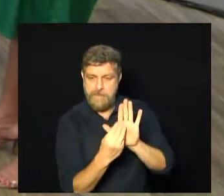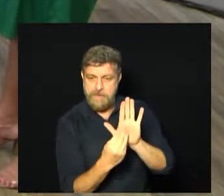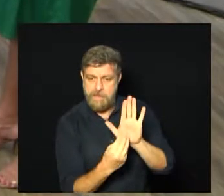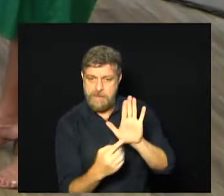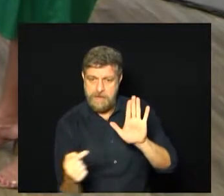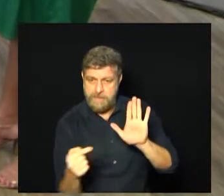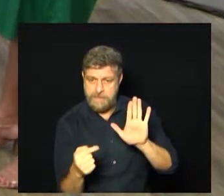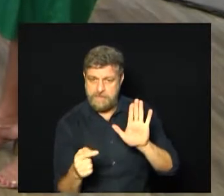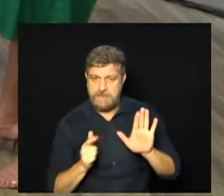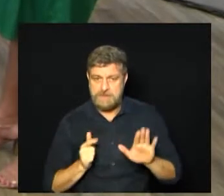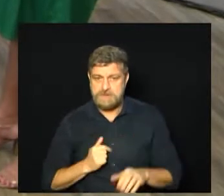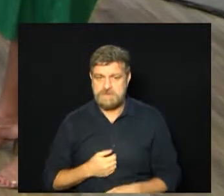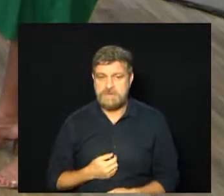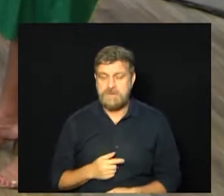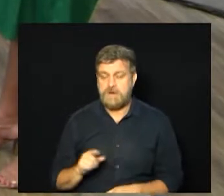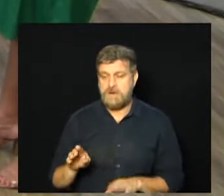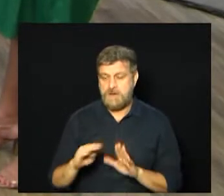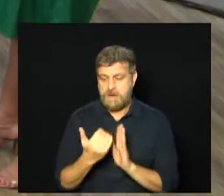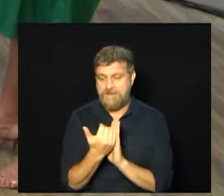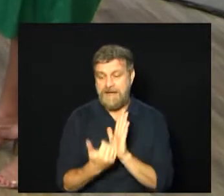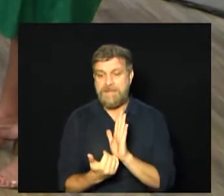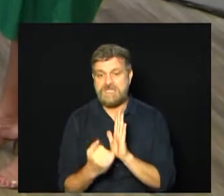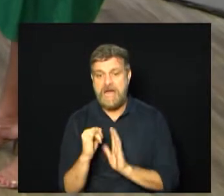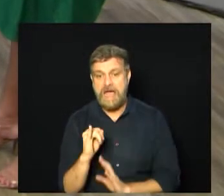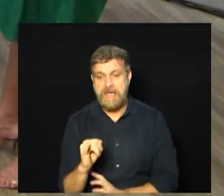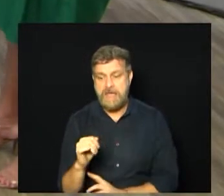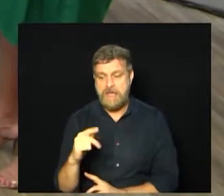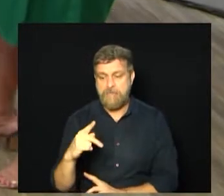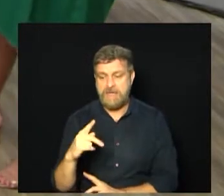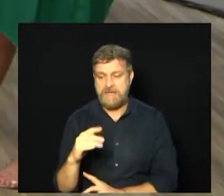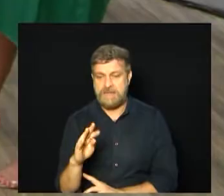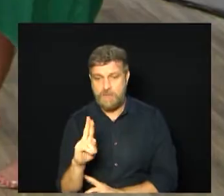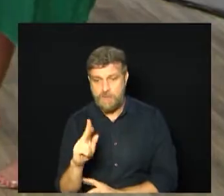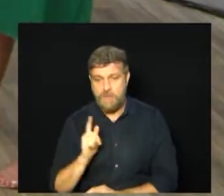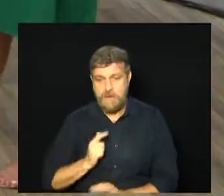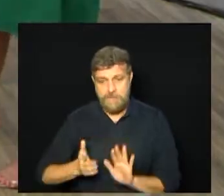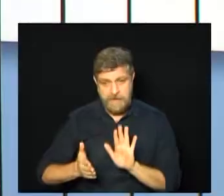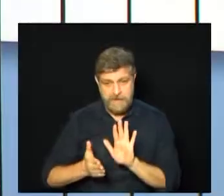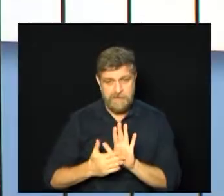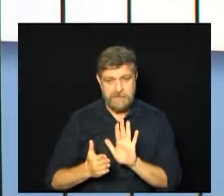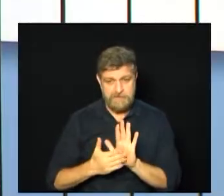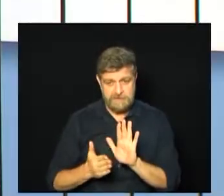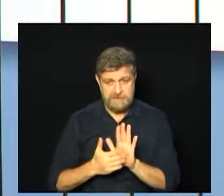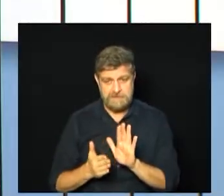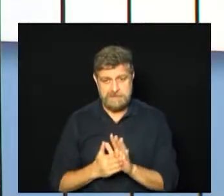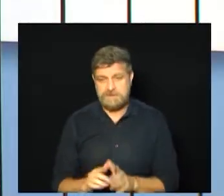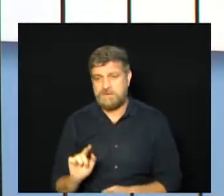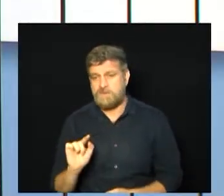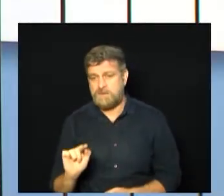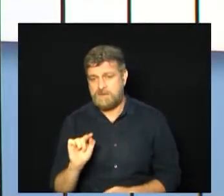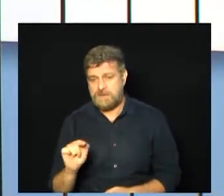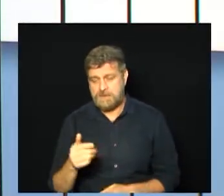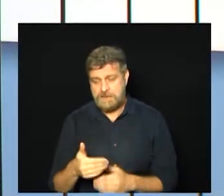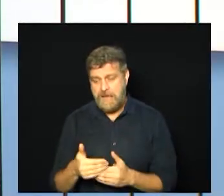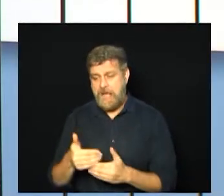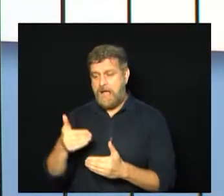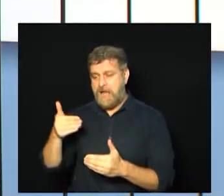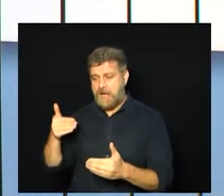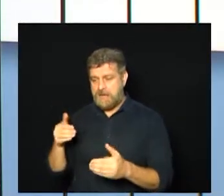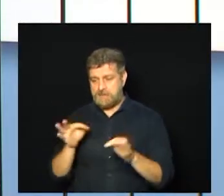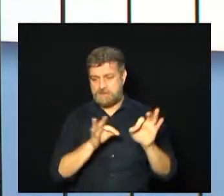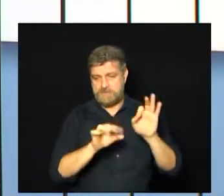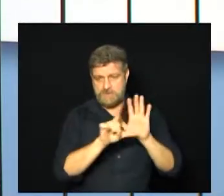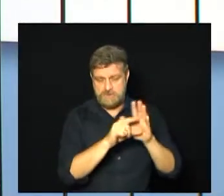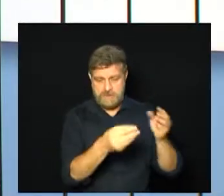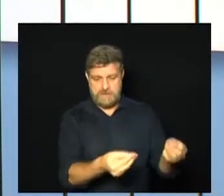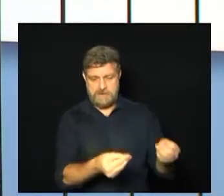gente fala uma sobre redução de IPTU. Essa é uma proposta bem aguardada, inclusive antes de vir o projeto aqui para o